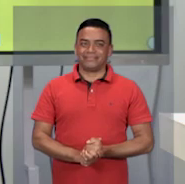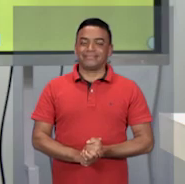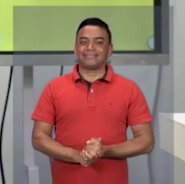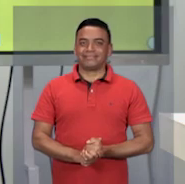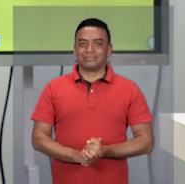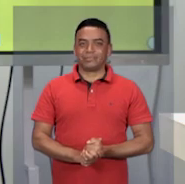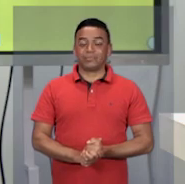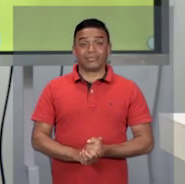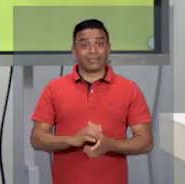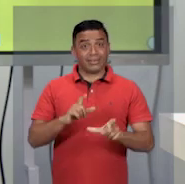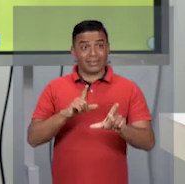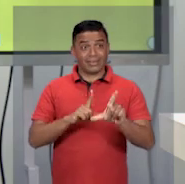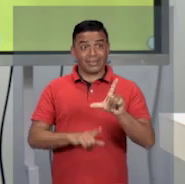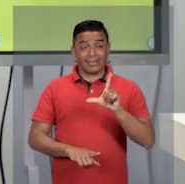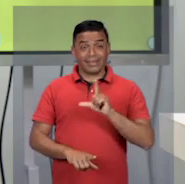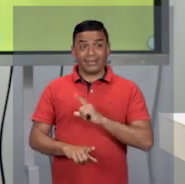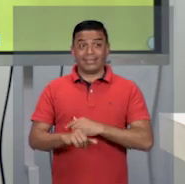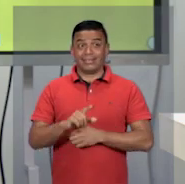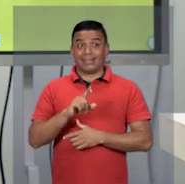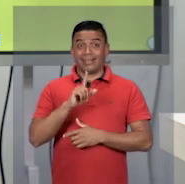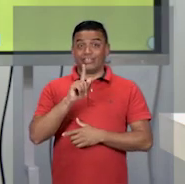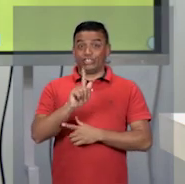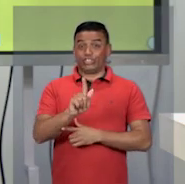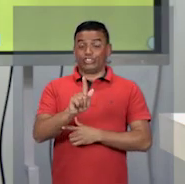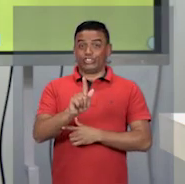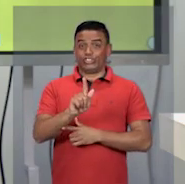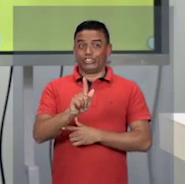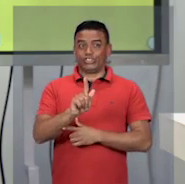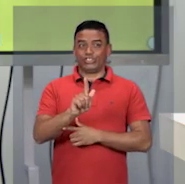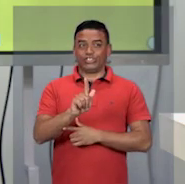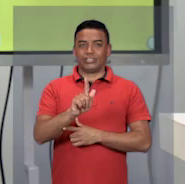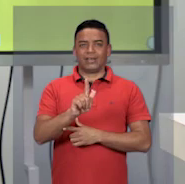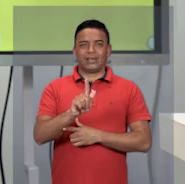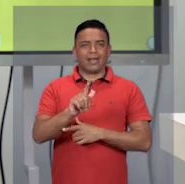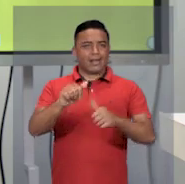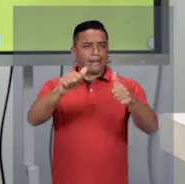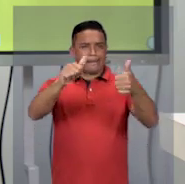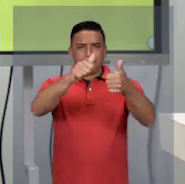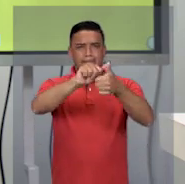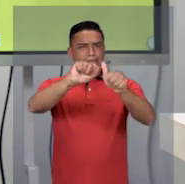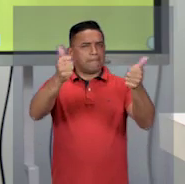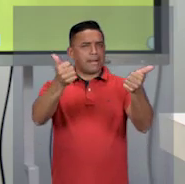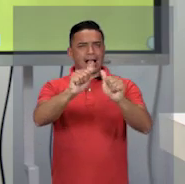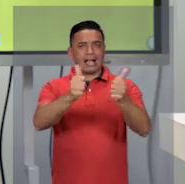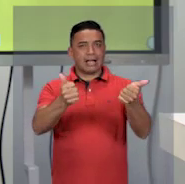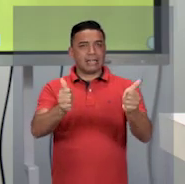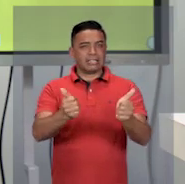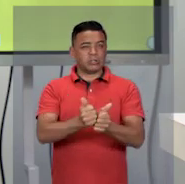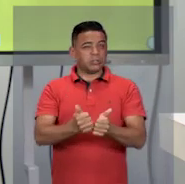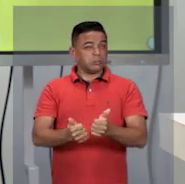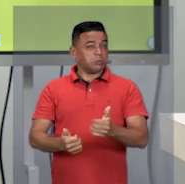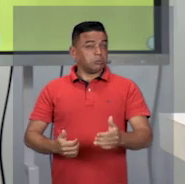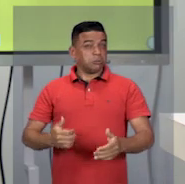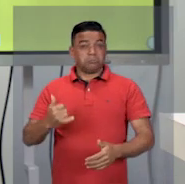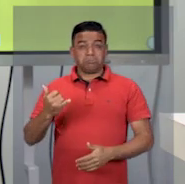Letter G. Imagens que causam impacto. Eu não sei por